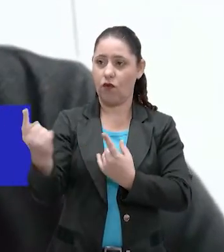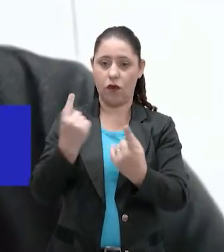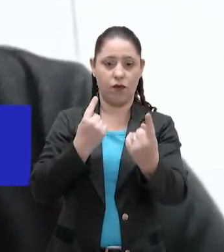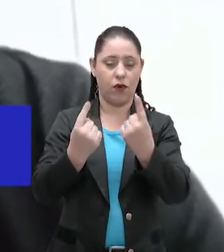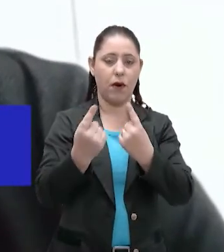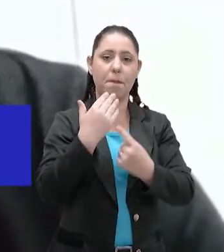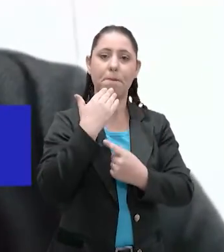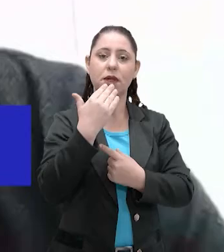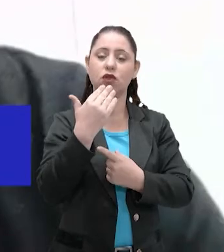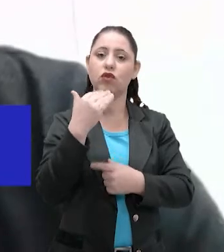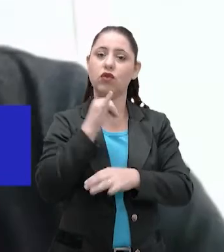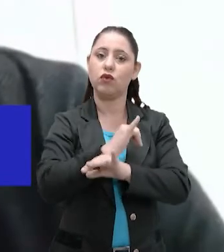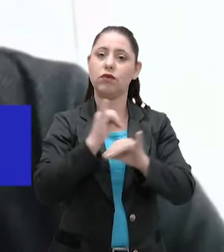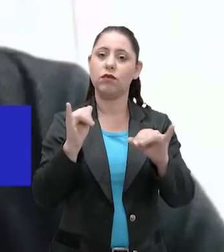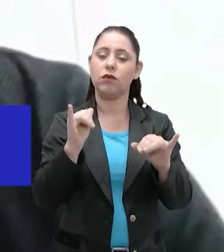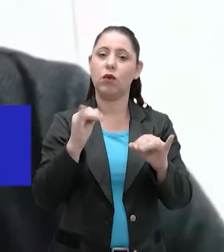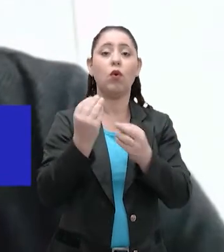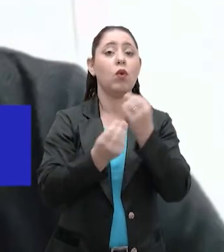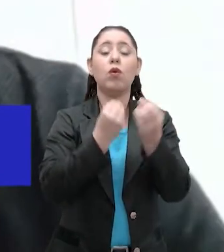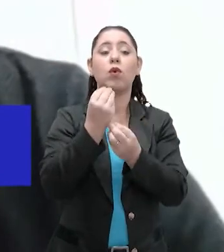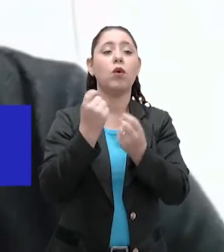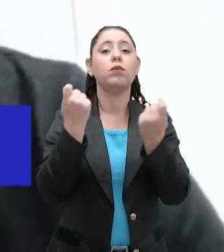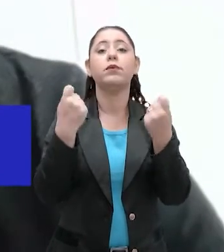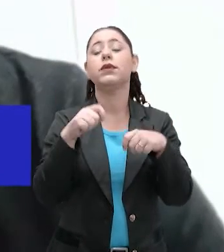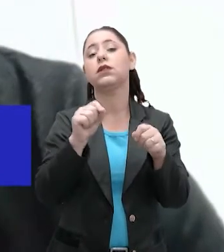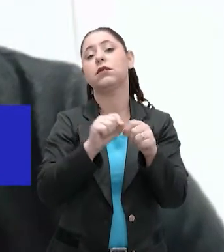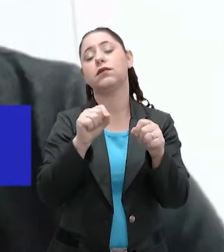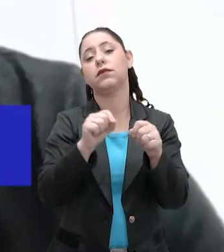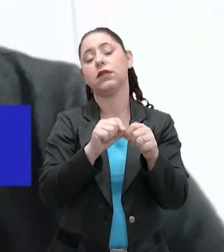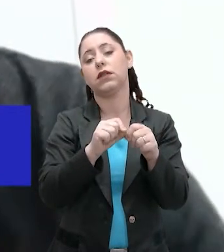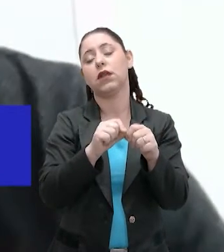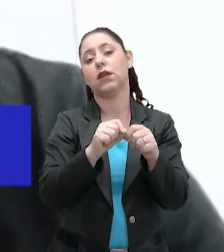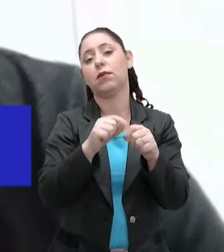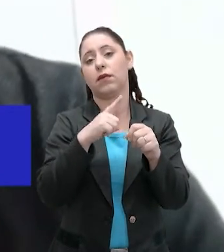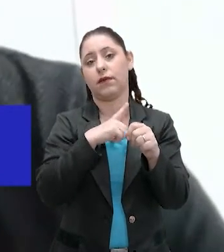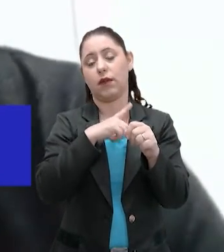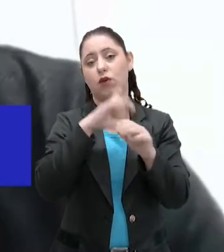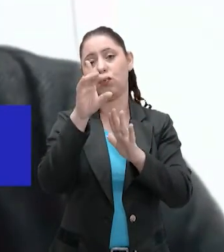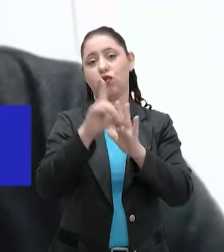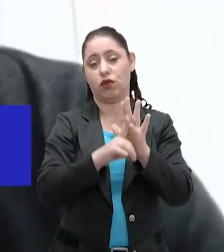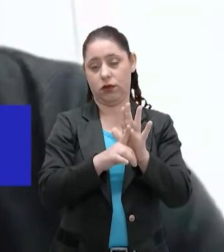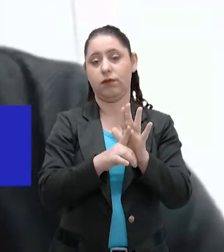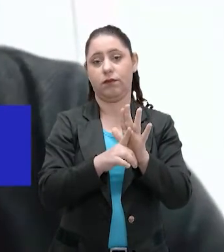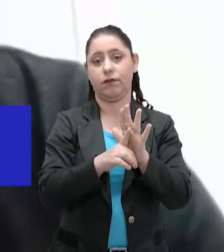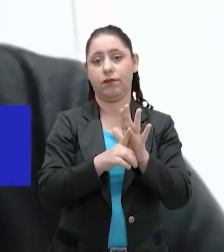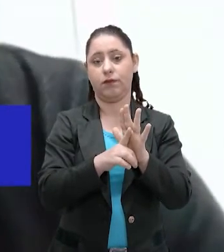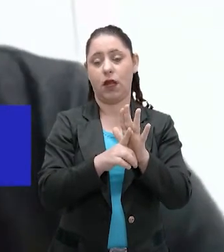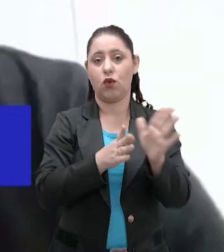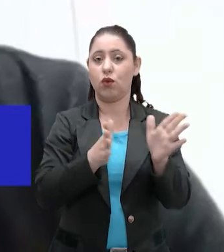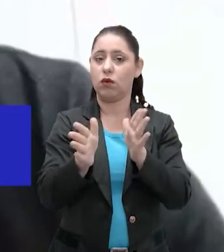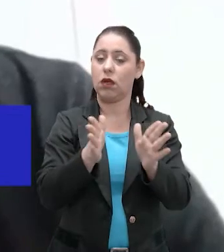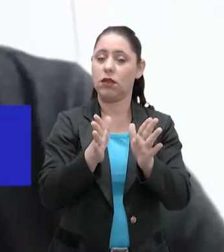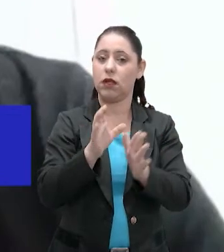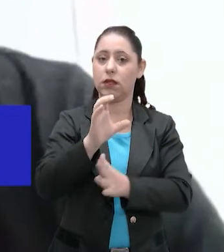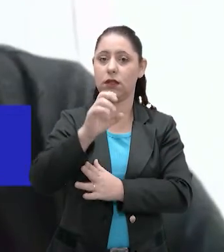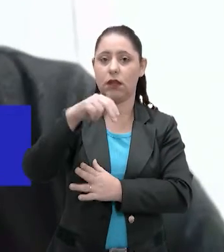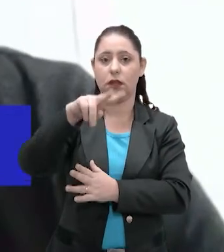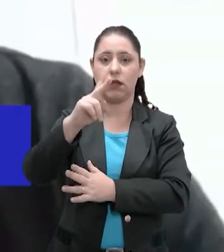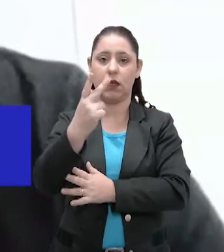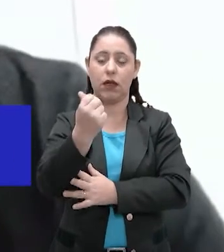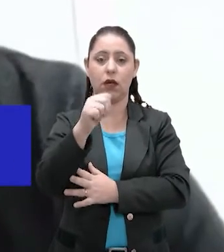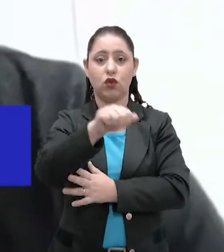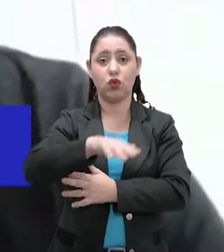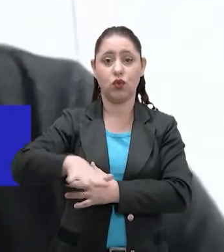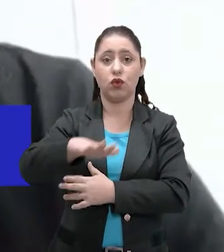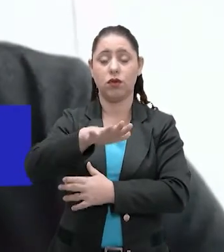aqui pedindo informações, como que elas deveriam proceder para poder ter esse direito do acesso à